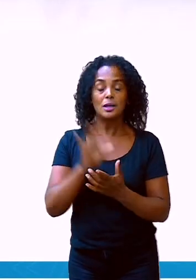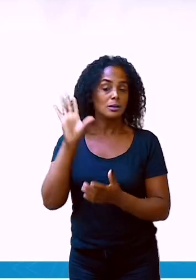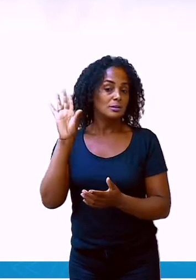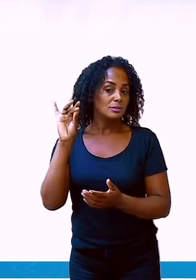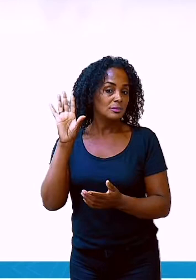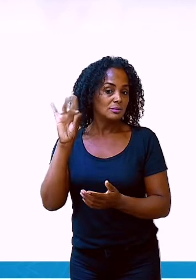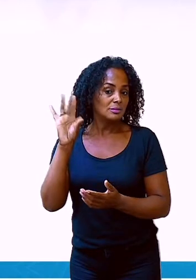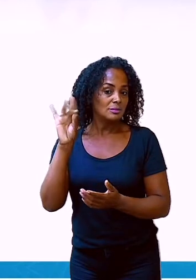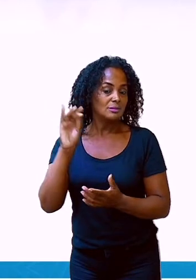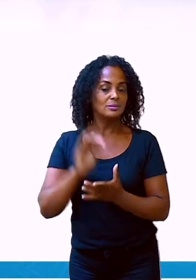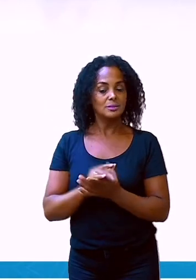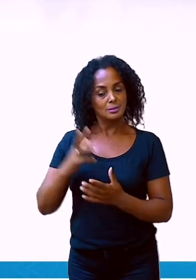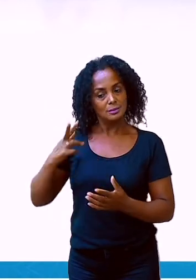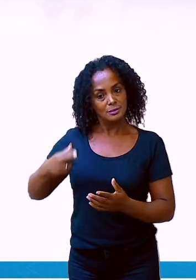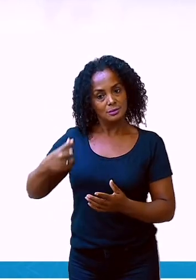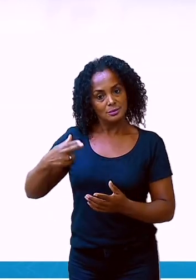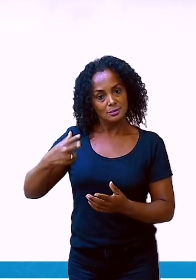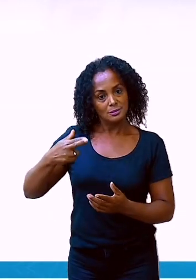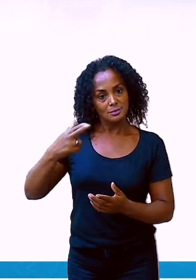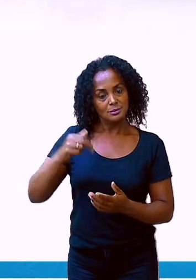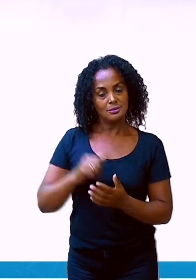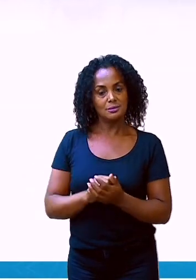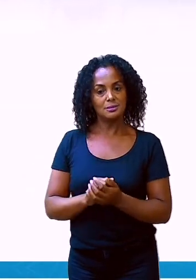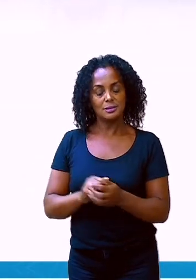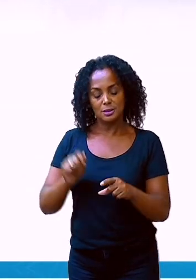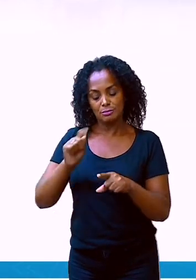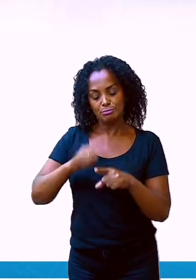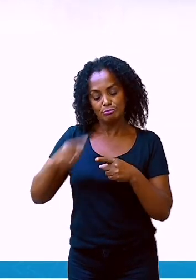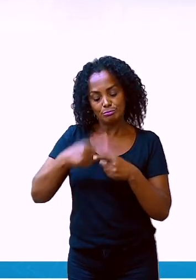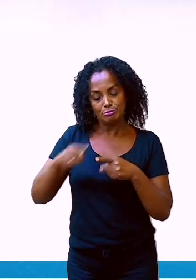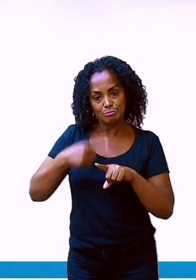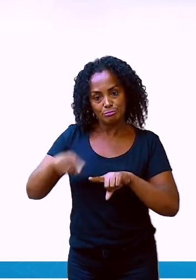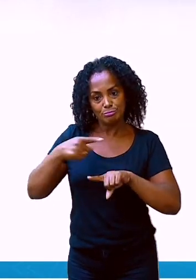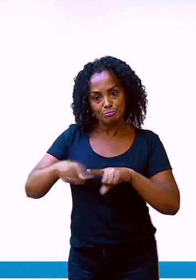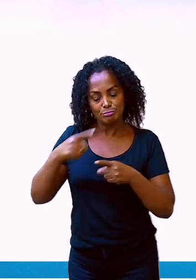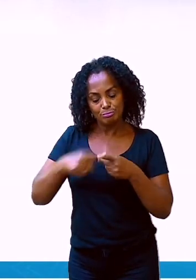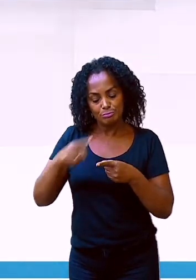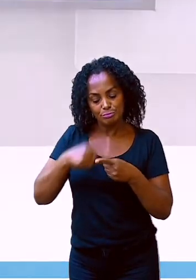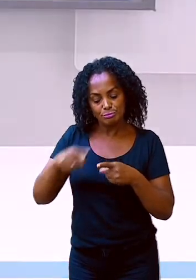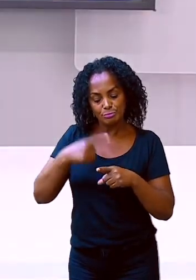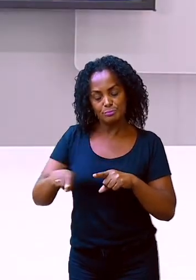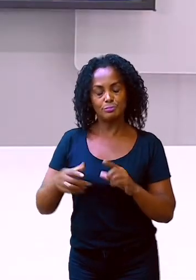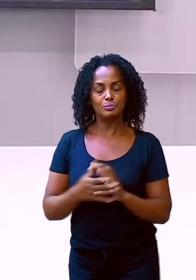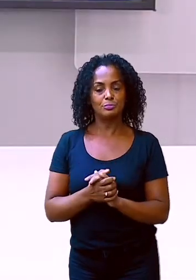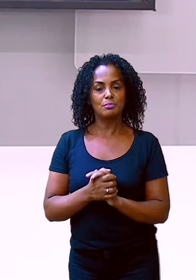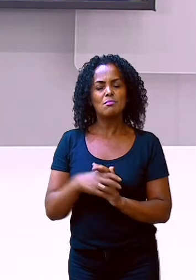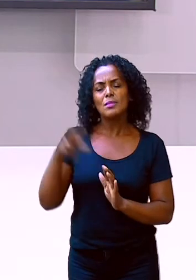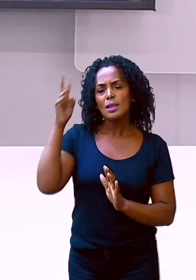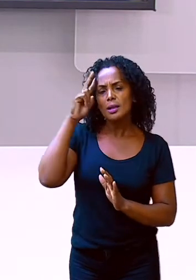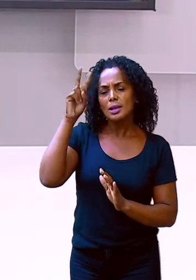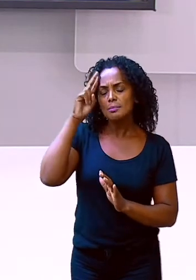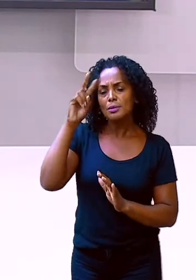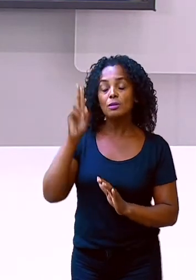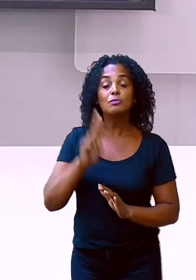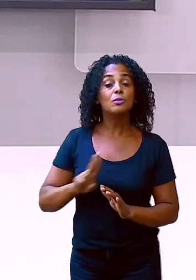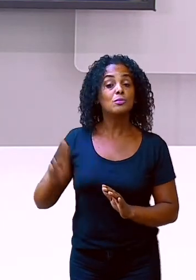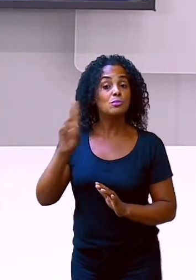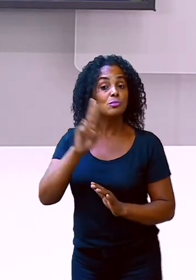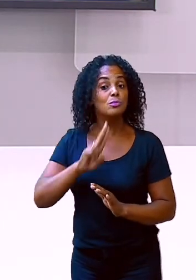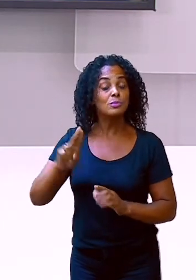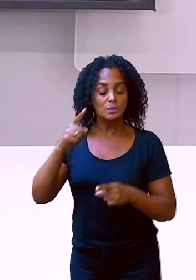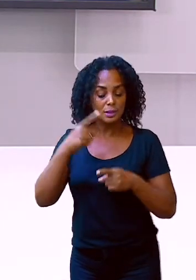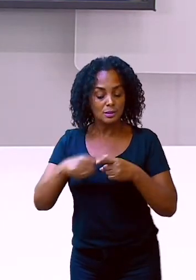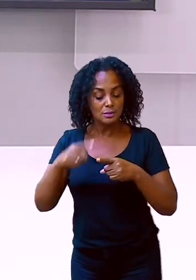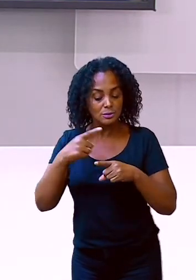cola, tesoura e estilete. Então, lembrando, quando nós formos usar o estilete,